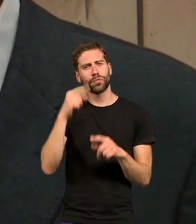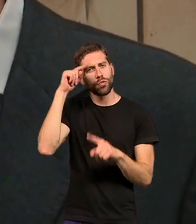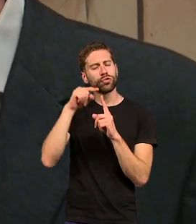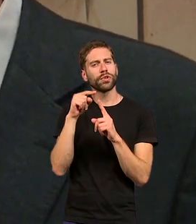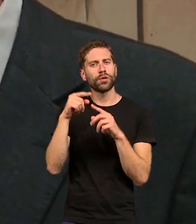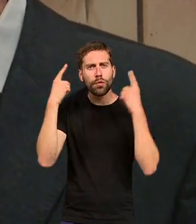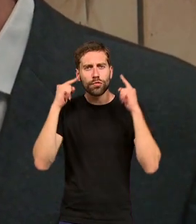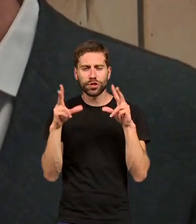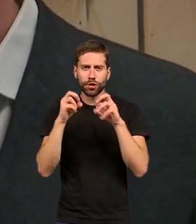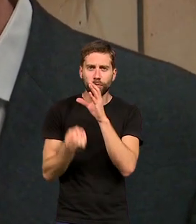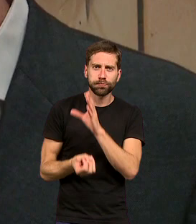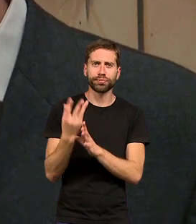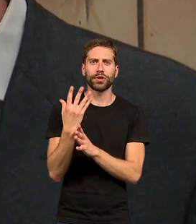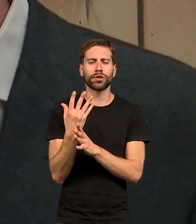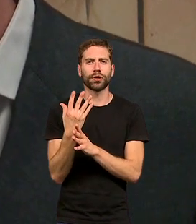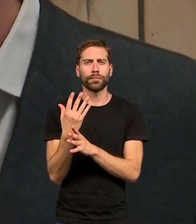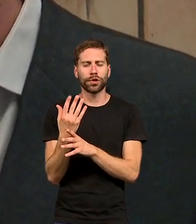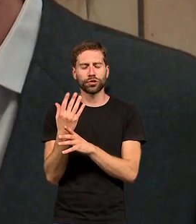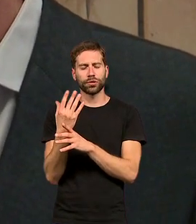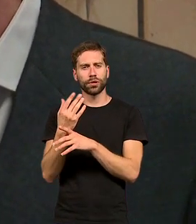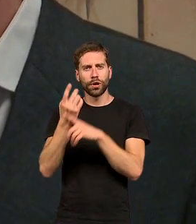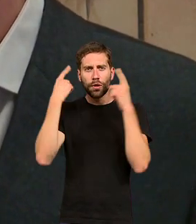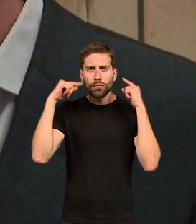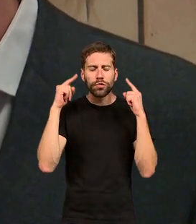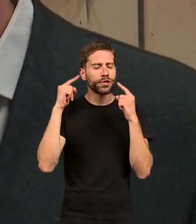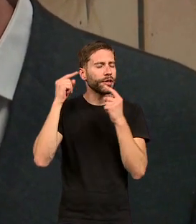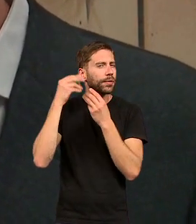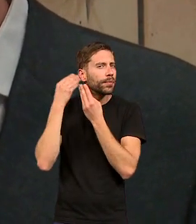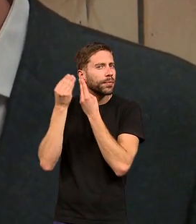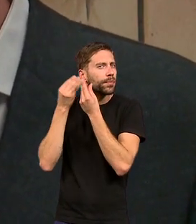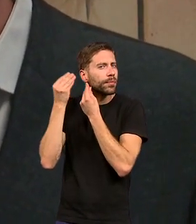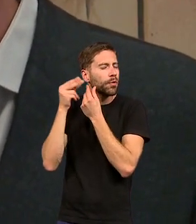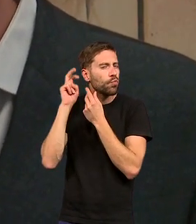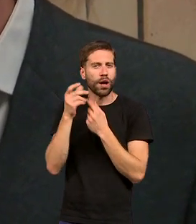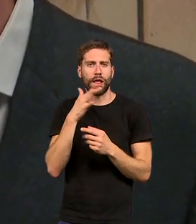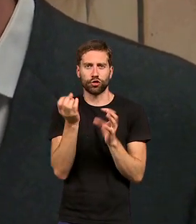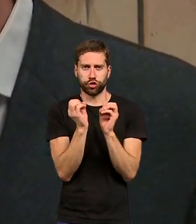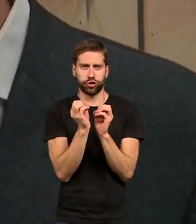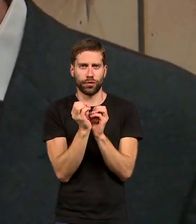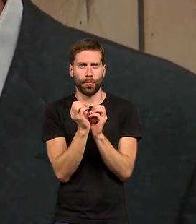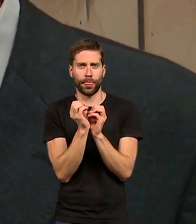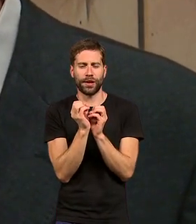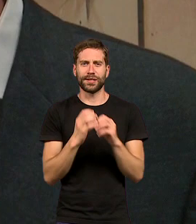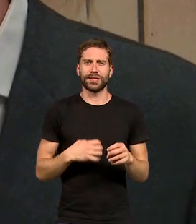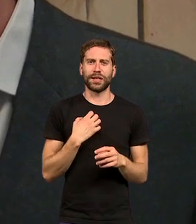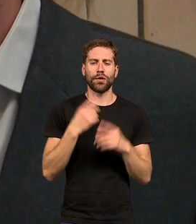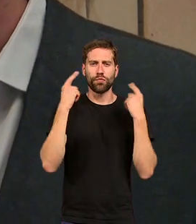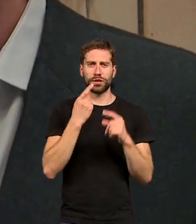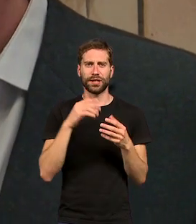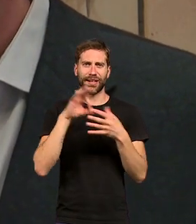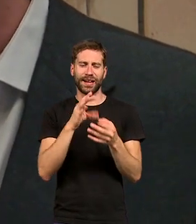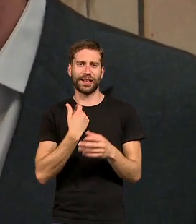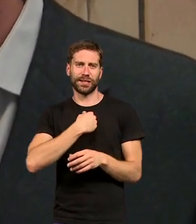de música instrumental porque achávamos que essa é uma das grandes falhas neste momento no progresso da música de Coimbra,